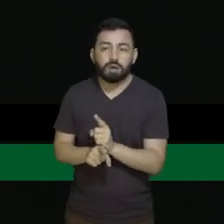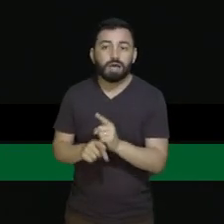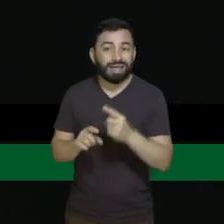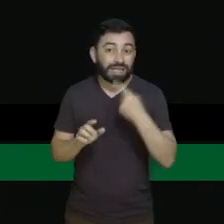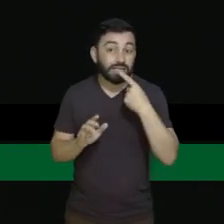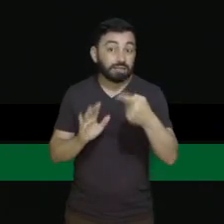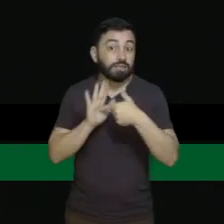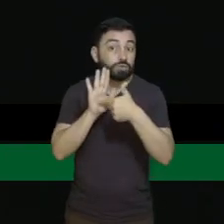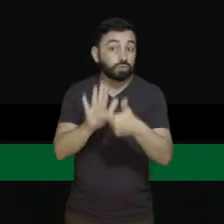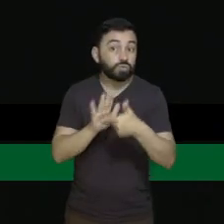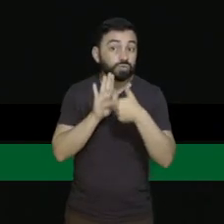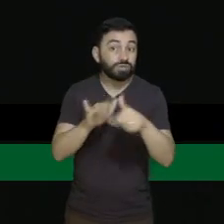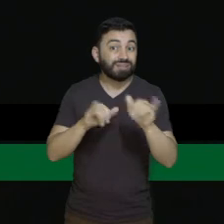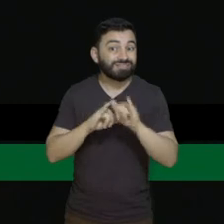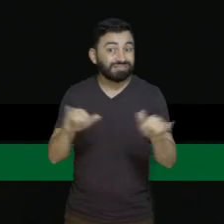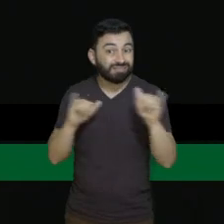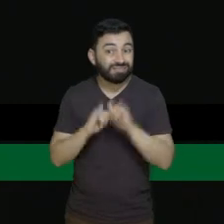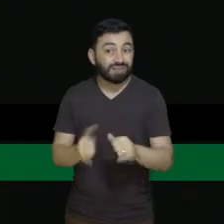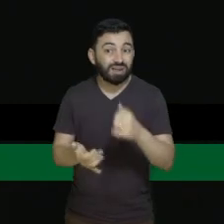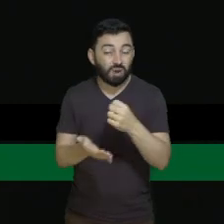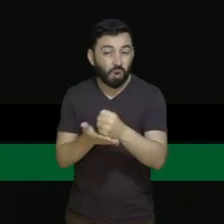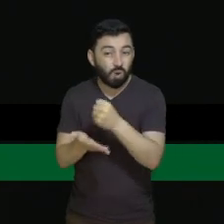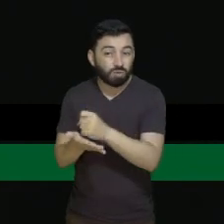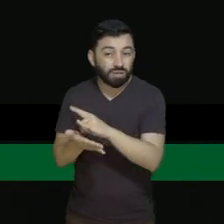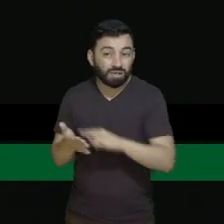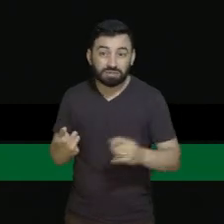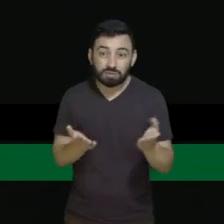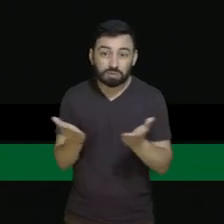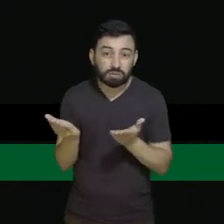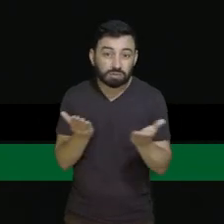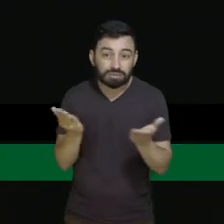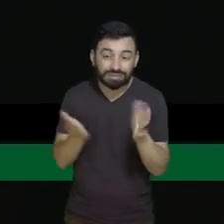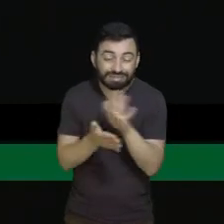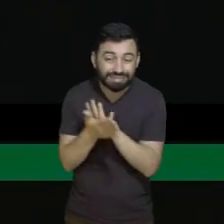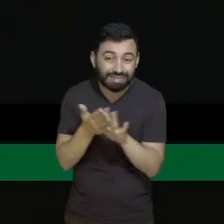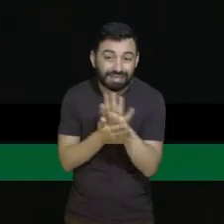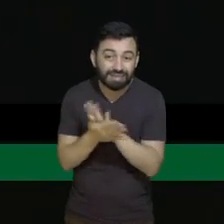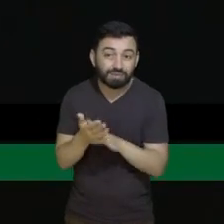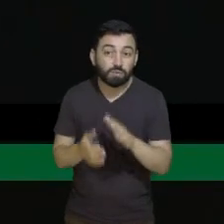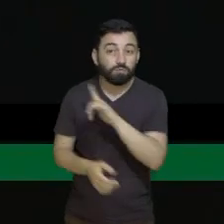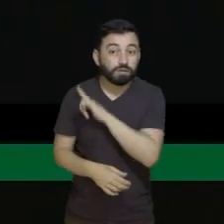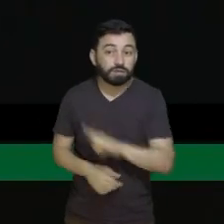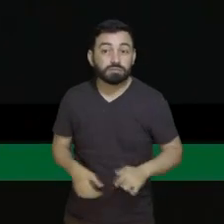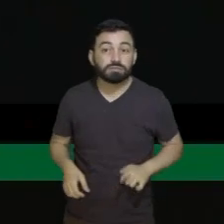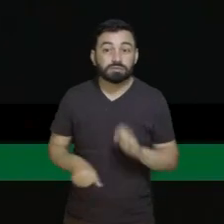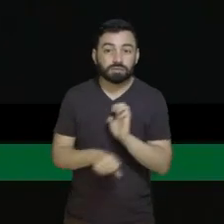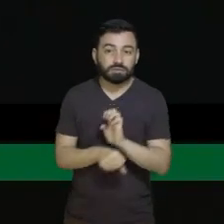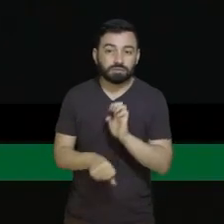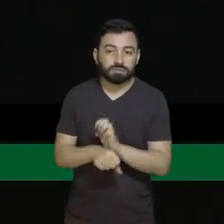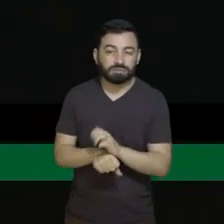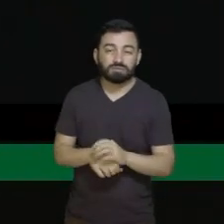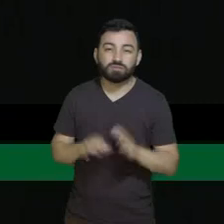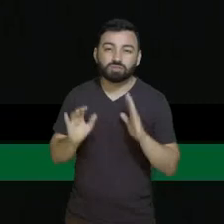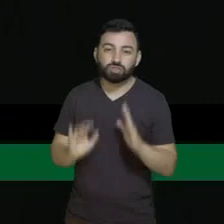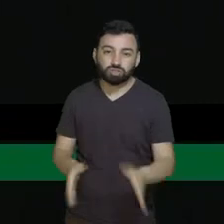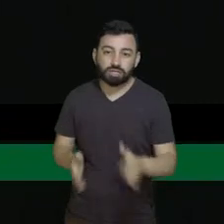denúncias de contratos sem licitação do governo do estado de Santa Catarina. Já passa